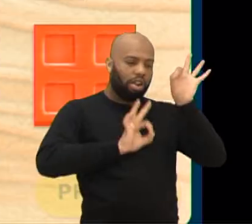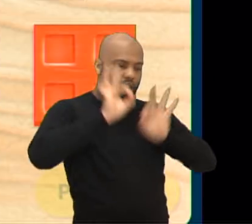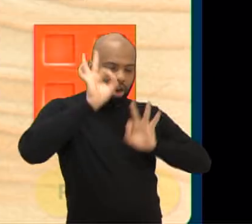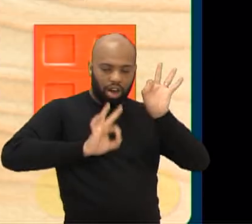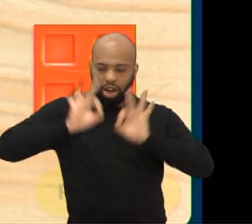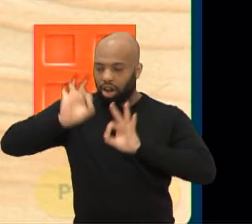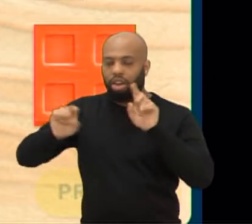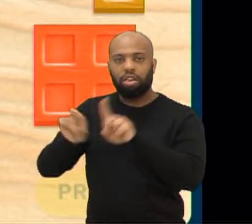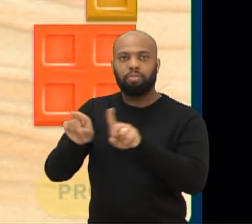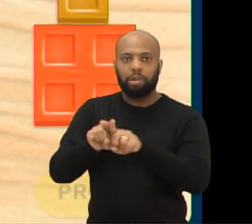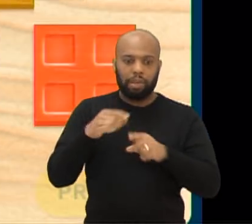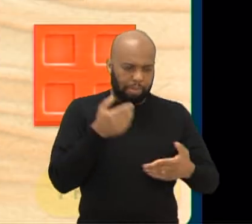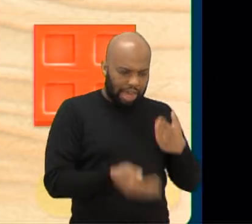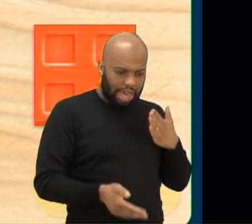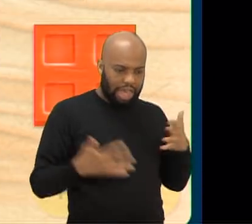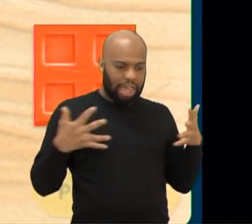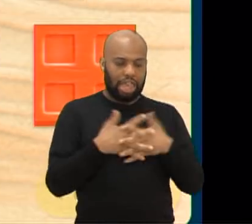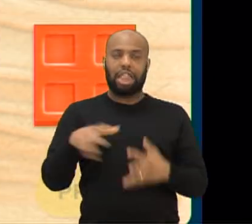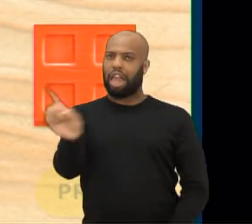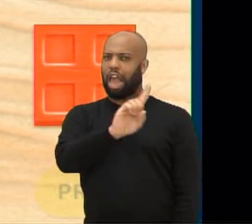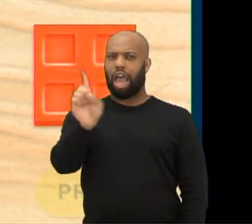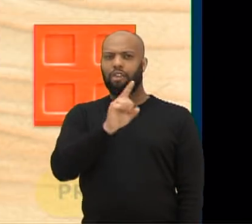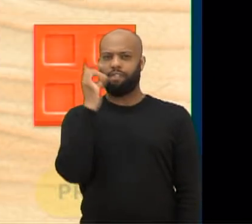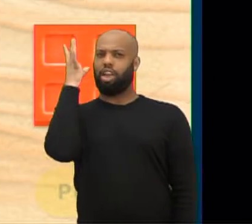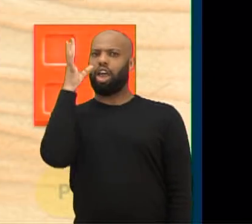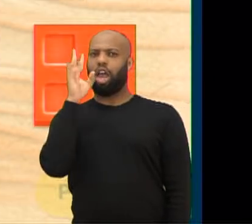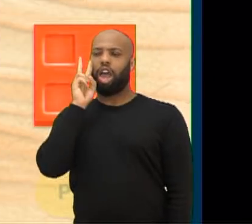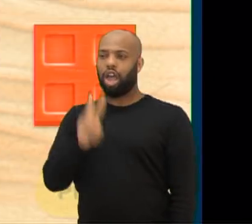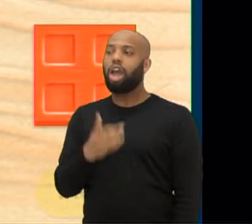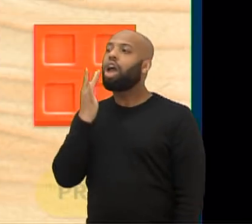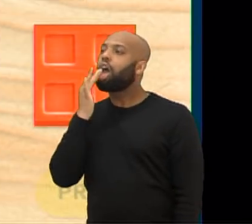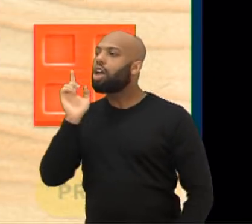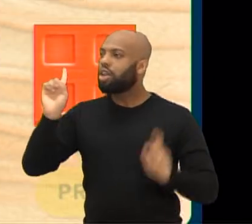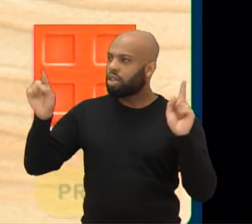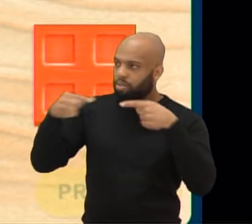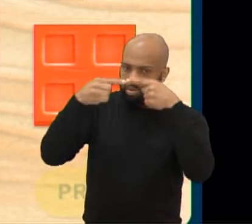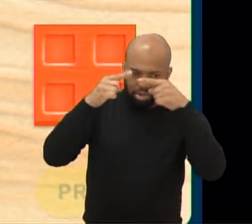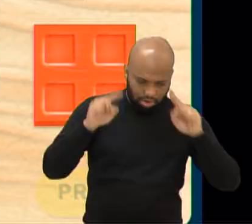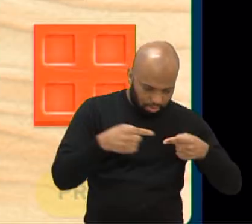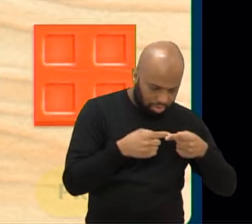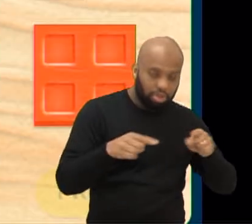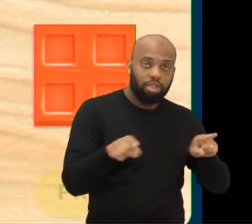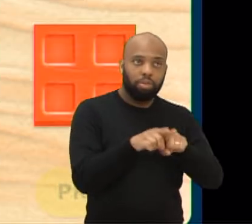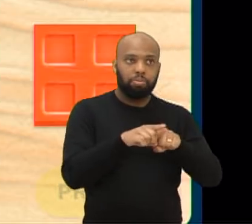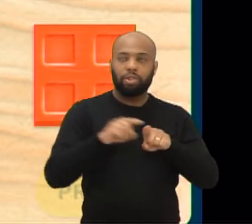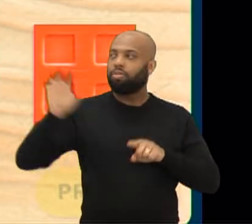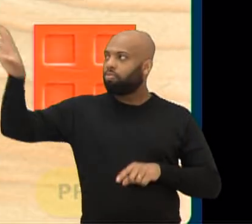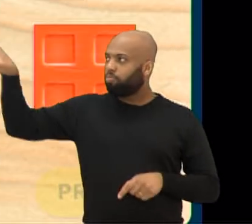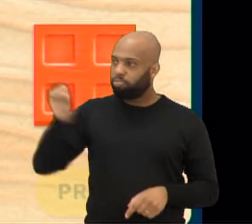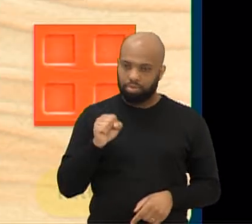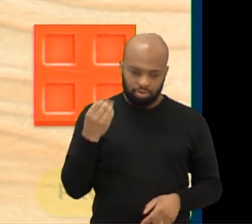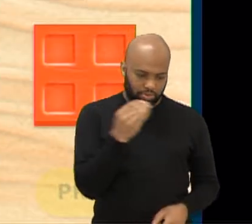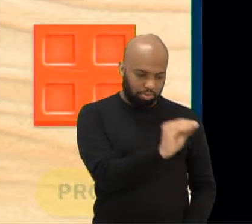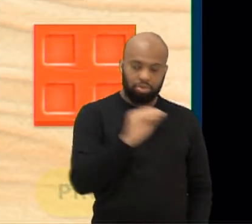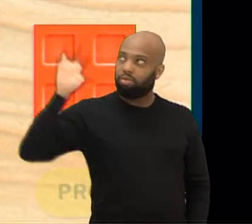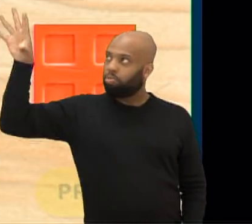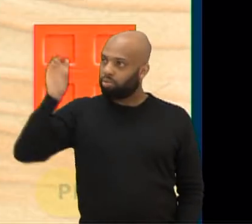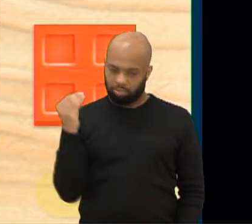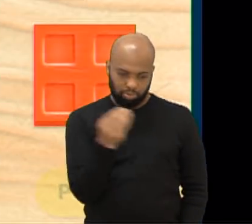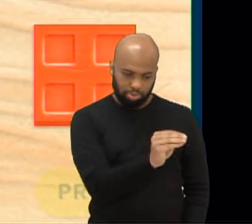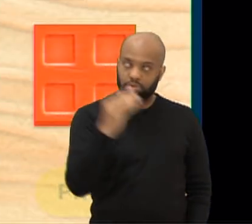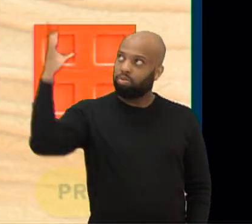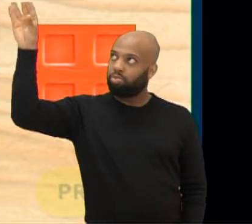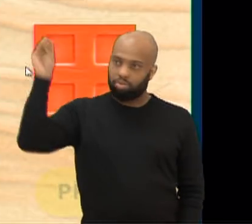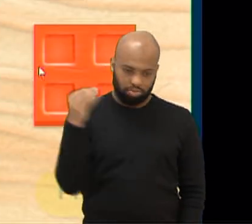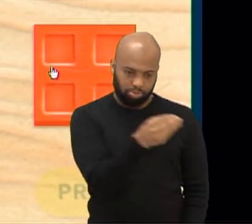montagem e não se perder ali no processo da montagem. Vai encaixando as peças que permitem